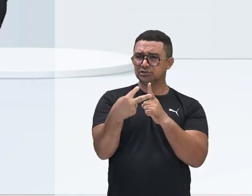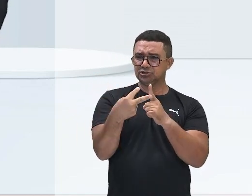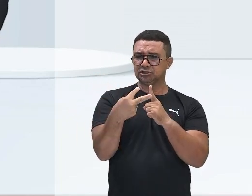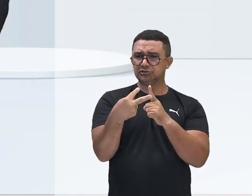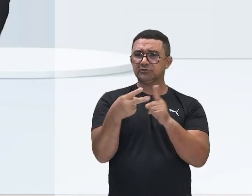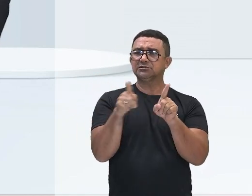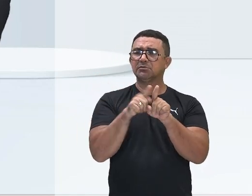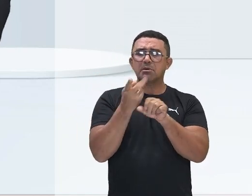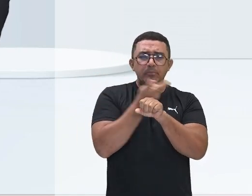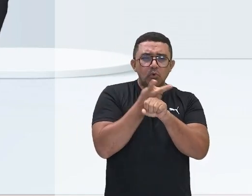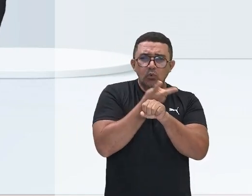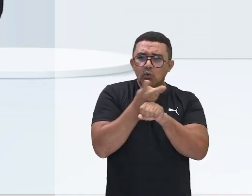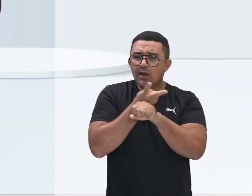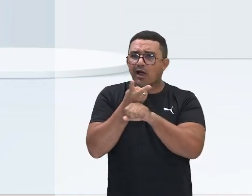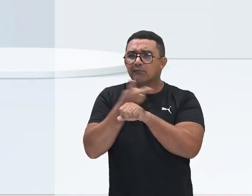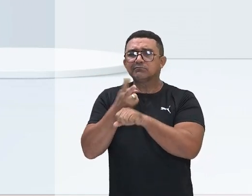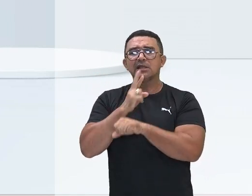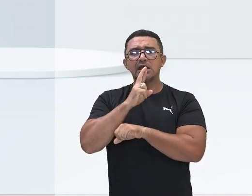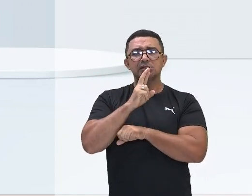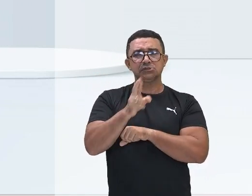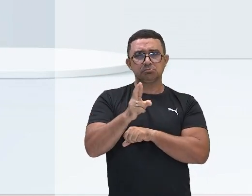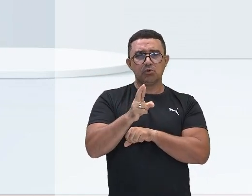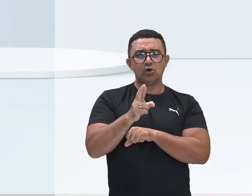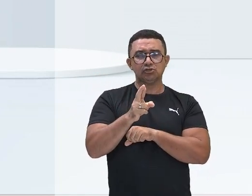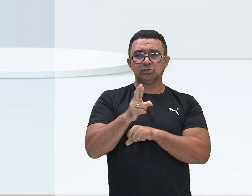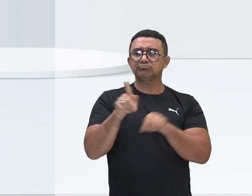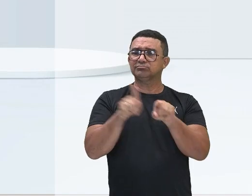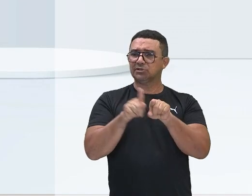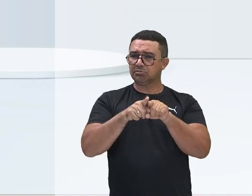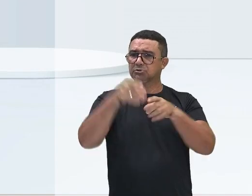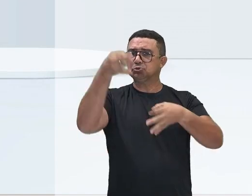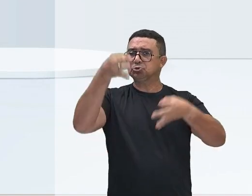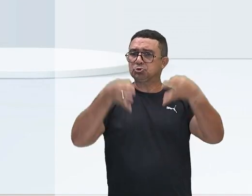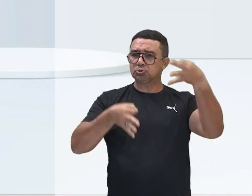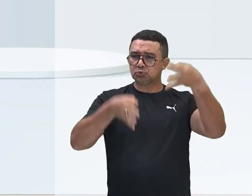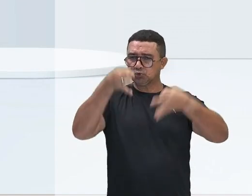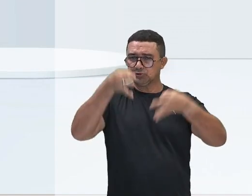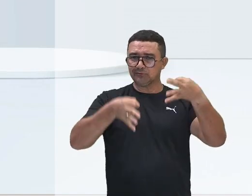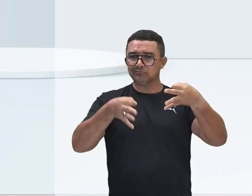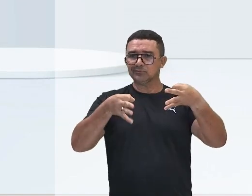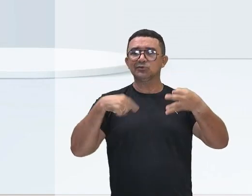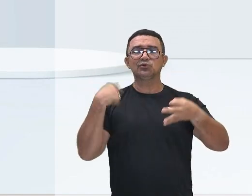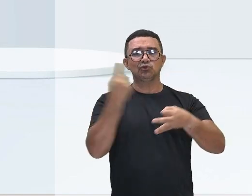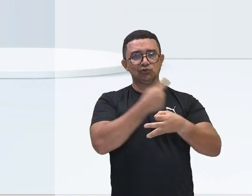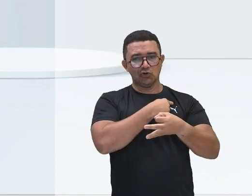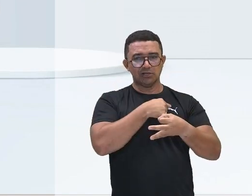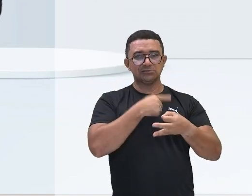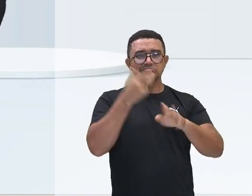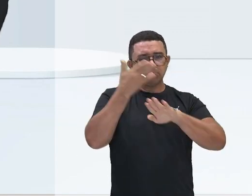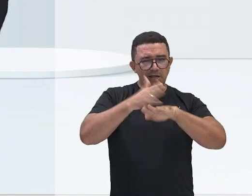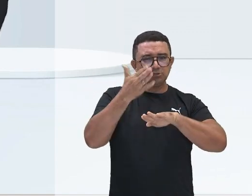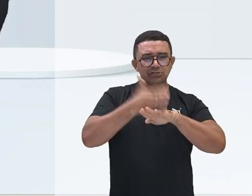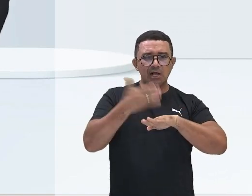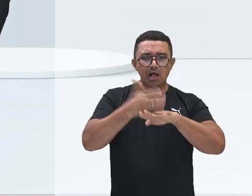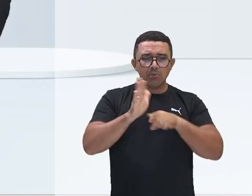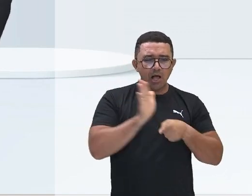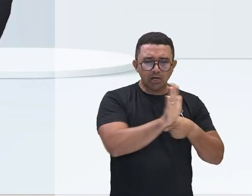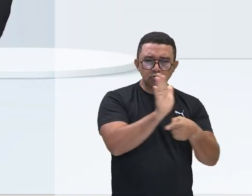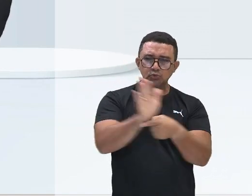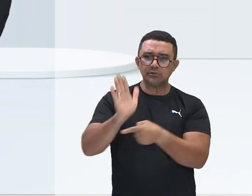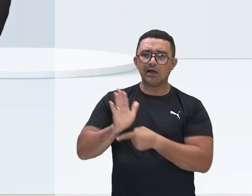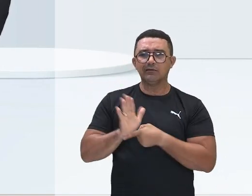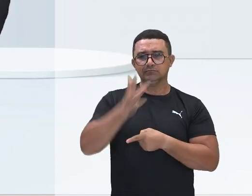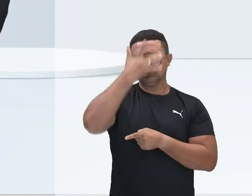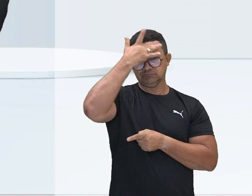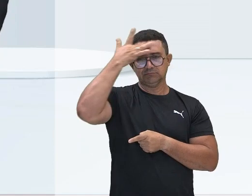a buscar soluções criativas e justas, tá? Isso acontece quando nós praticamos a mediação. E isso nos ajuda